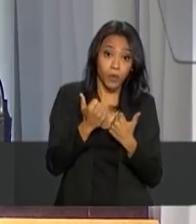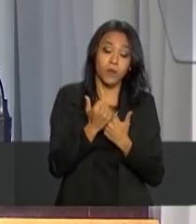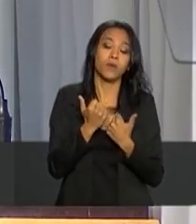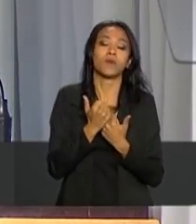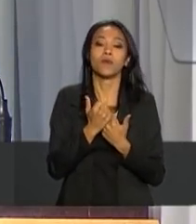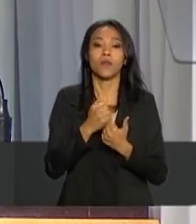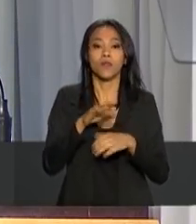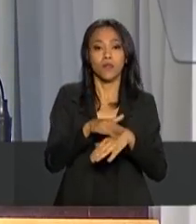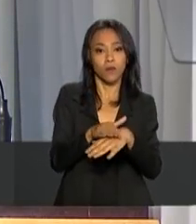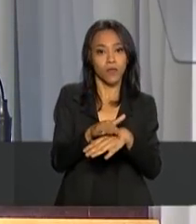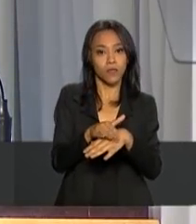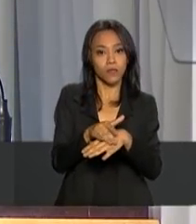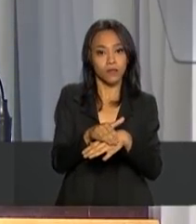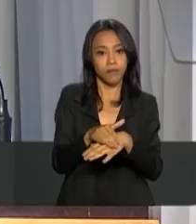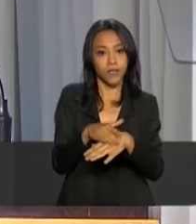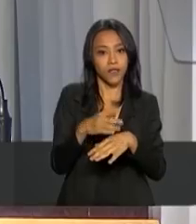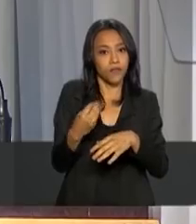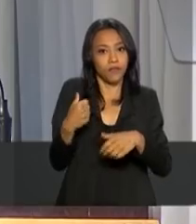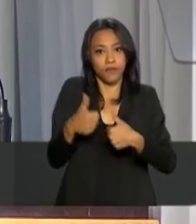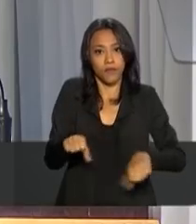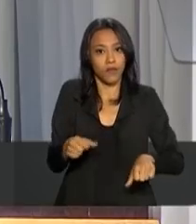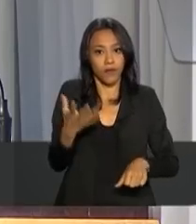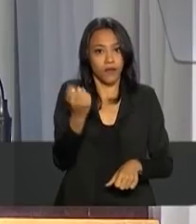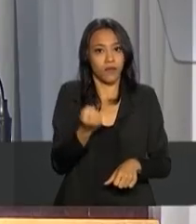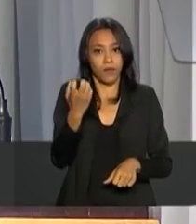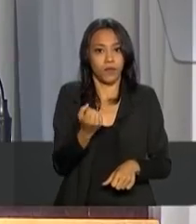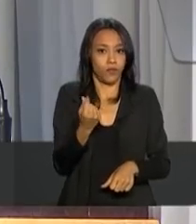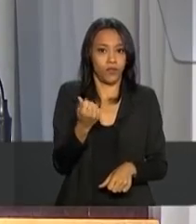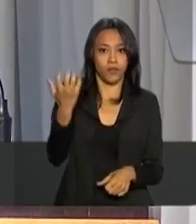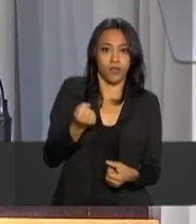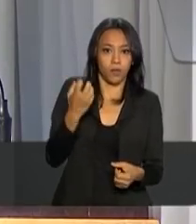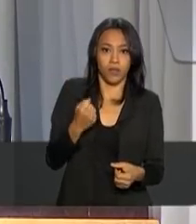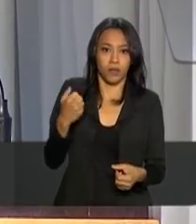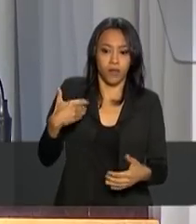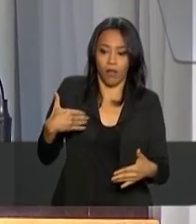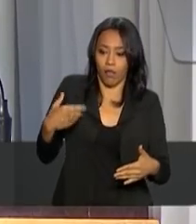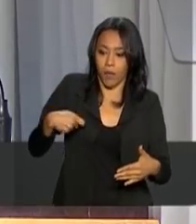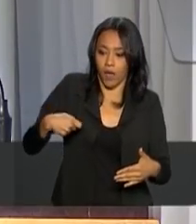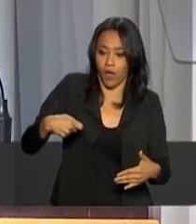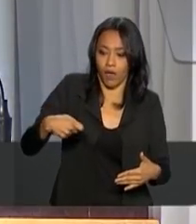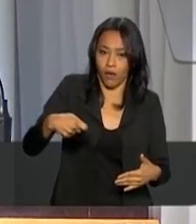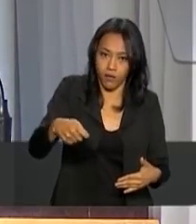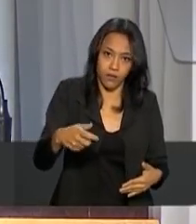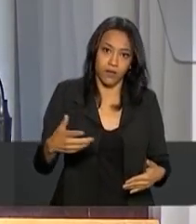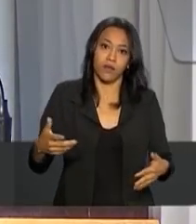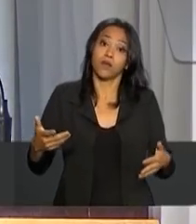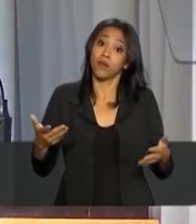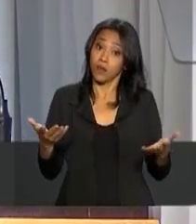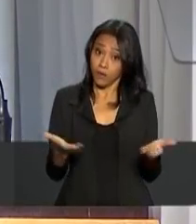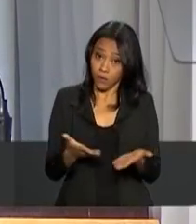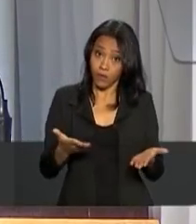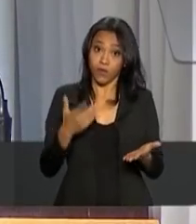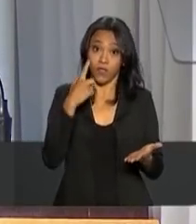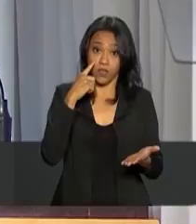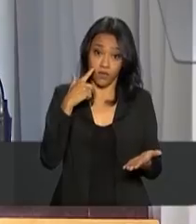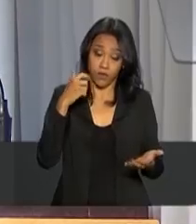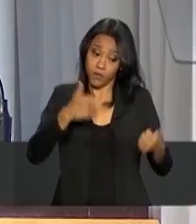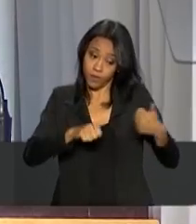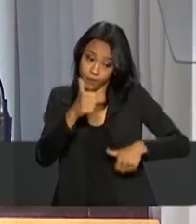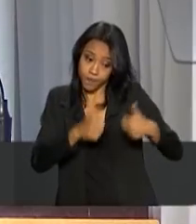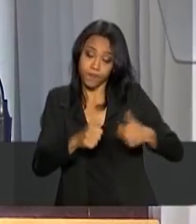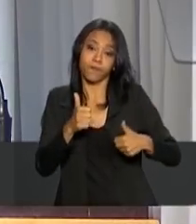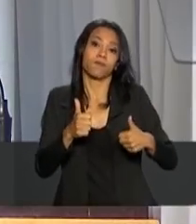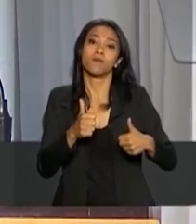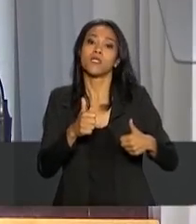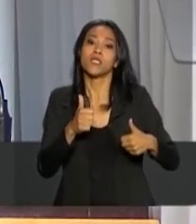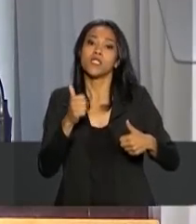Ou seja, responsabilidade governativa, não é? Isso também no plano social, porque a partir daí nós podemos acolher com mais tranquilidade aqueles